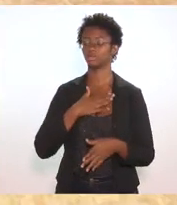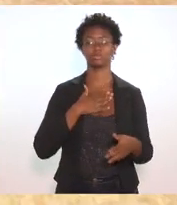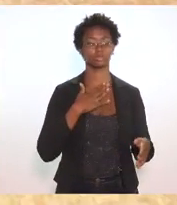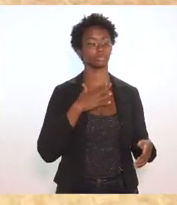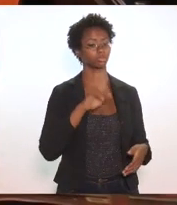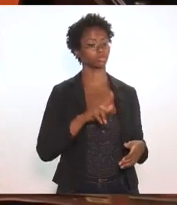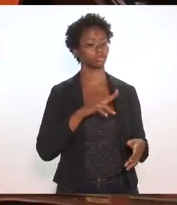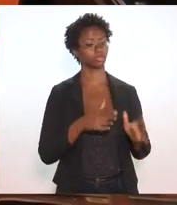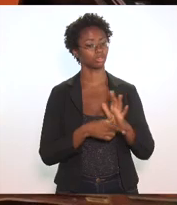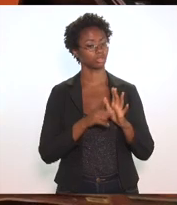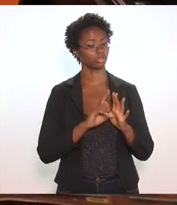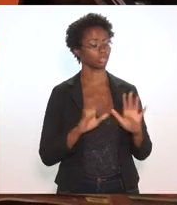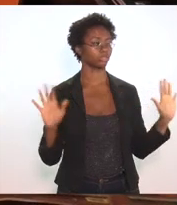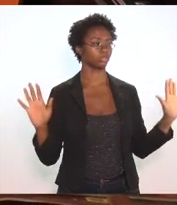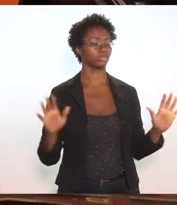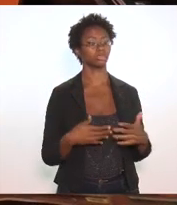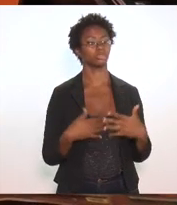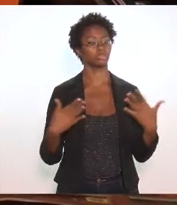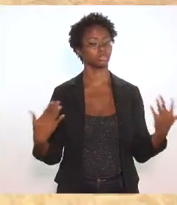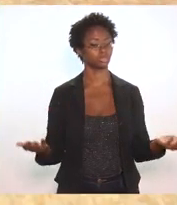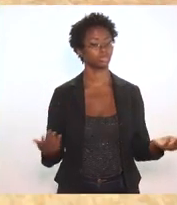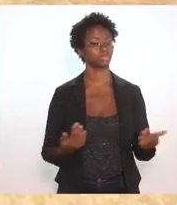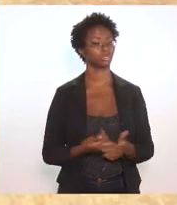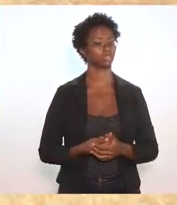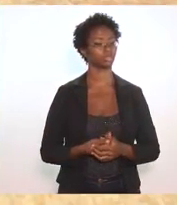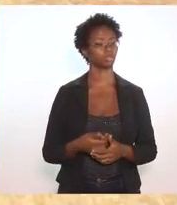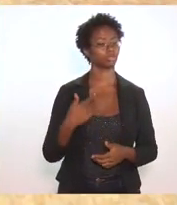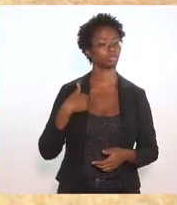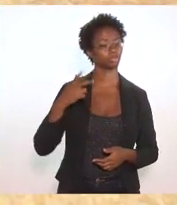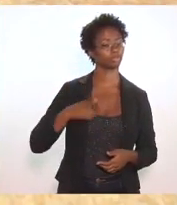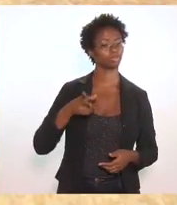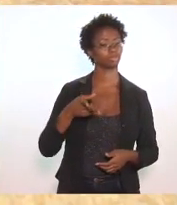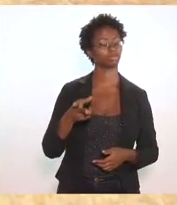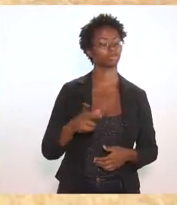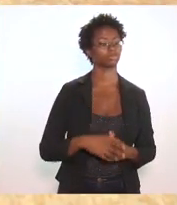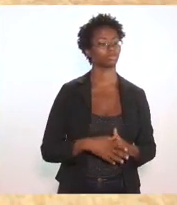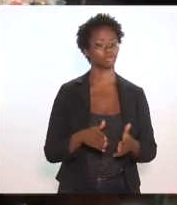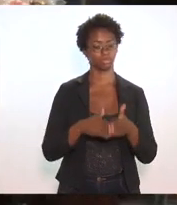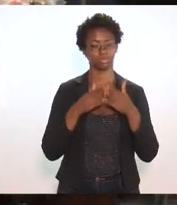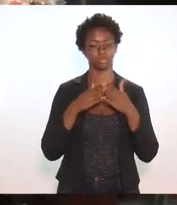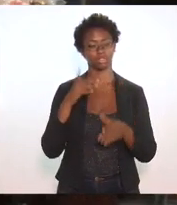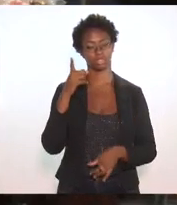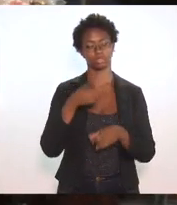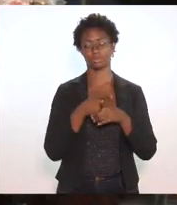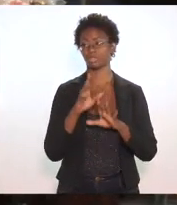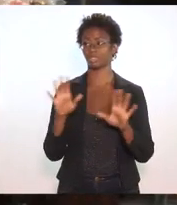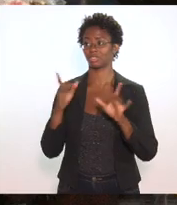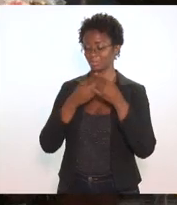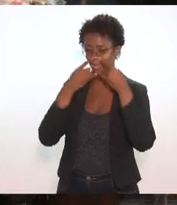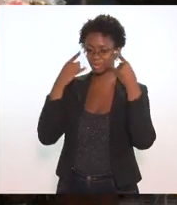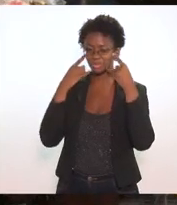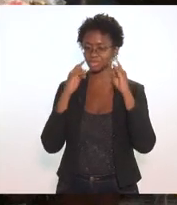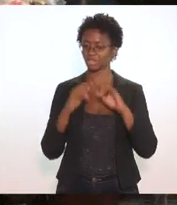aqui. Então, mantenho o destaque. Ok, sem problema. Favor. Achei a máscara.